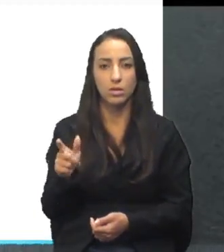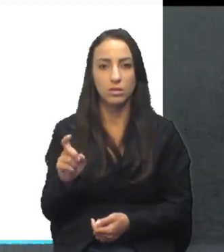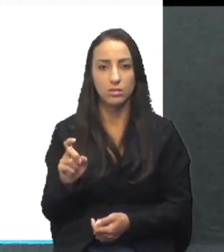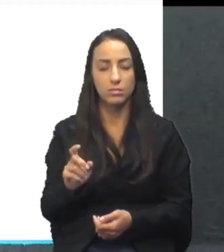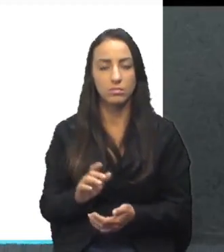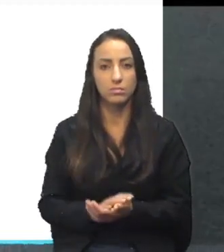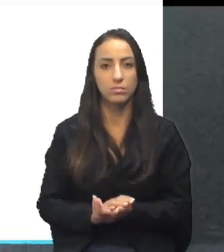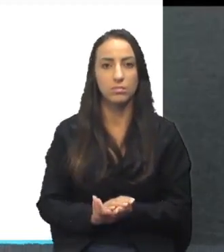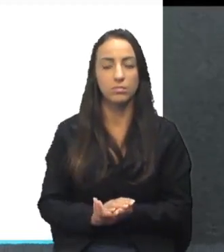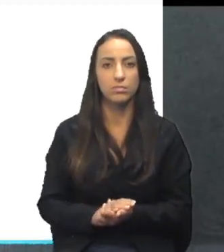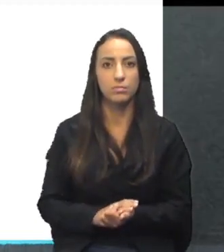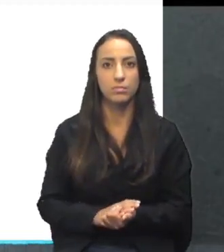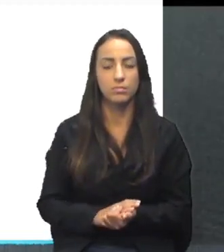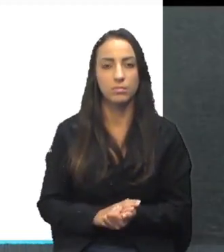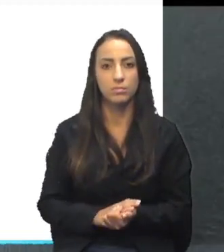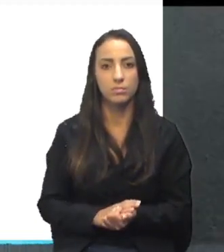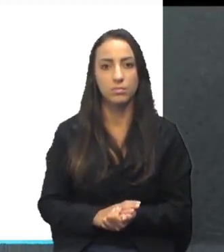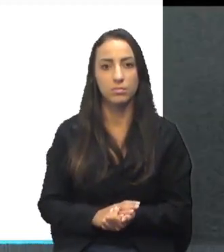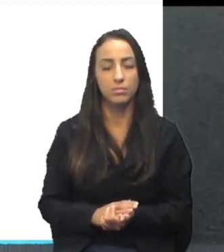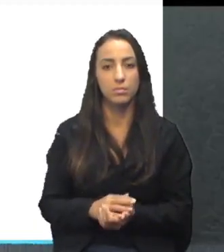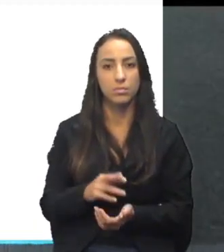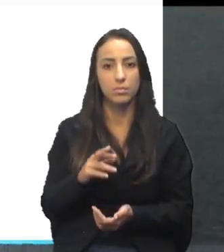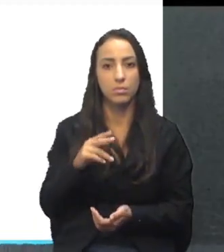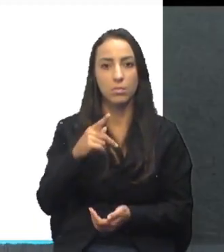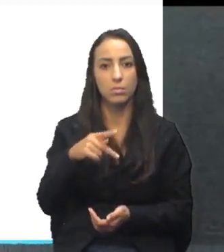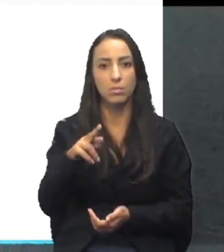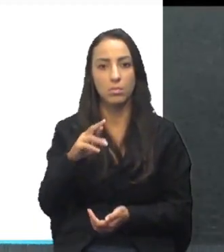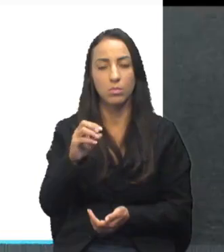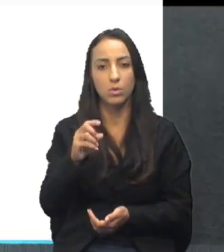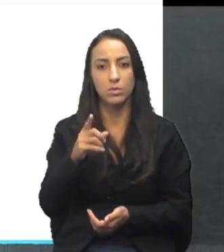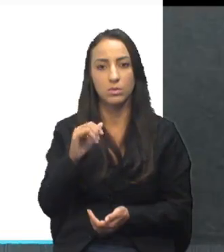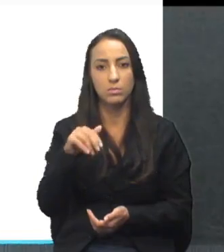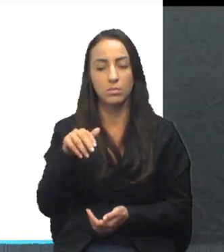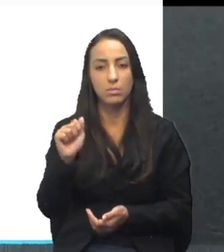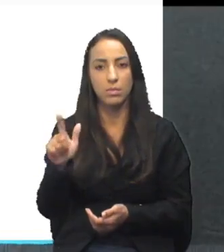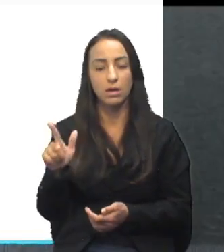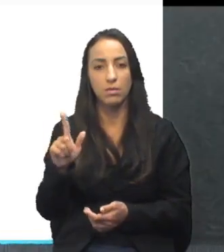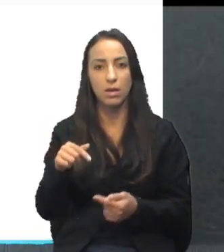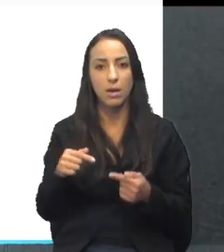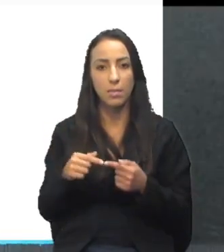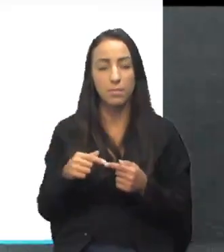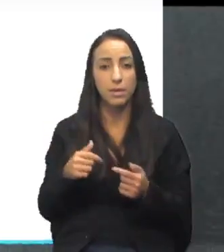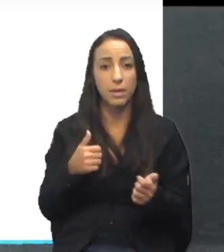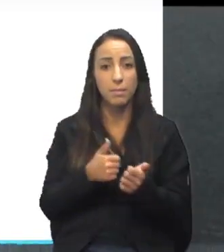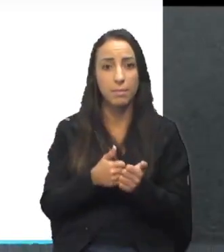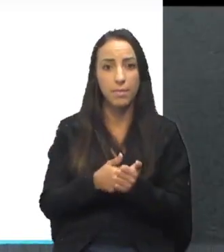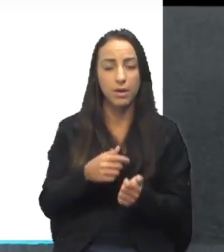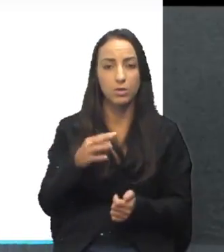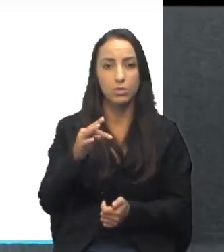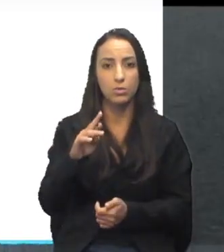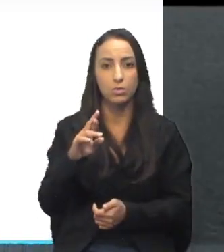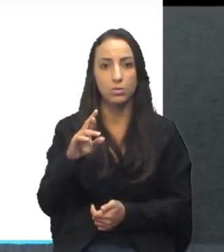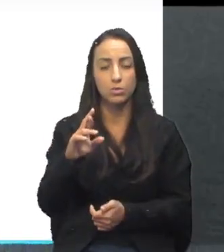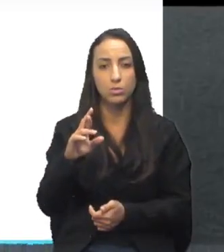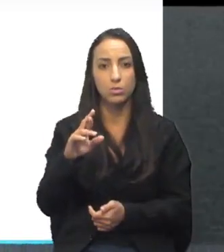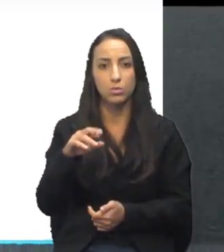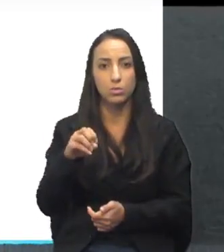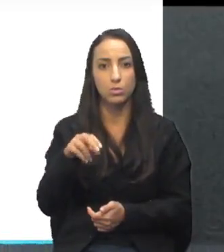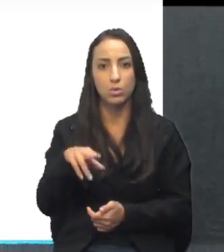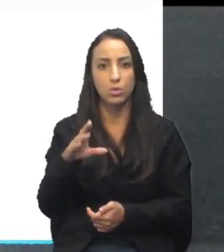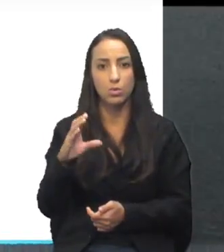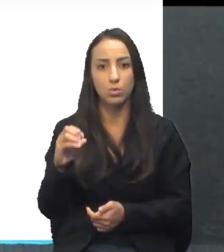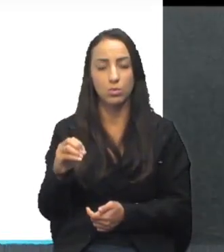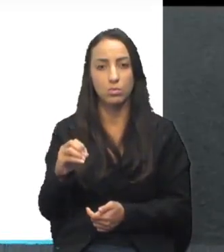Tá? Então, toda vez que eu me referir a proximal, é mais perto do nosso tronco, do nosso tórax.